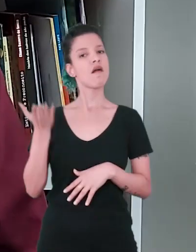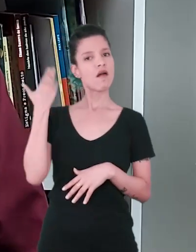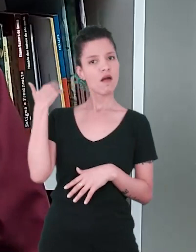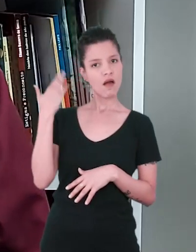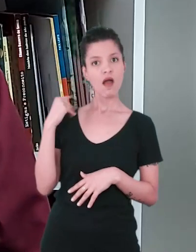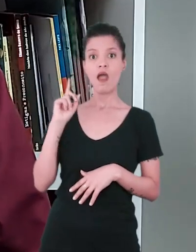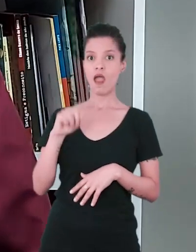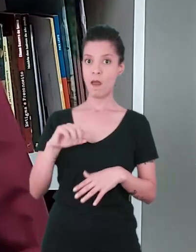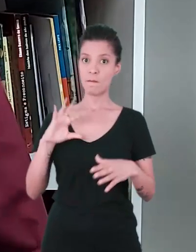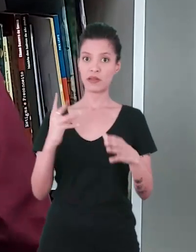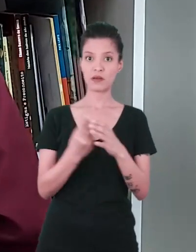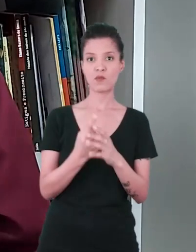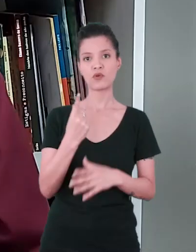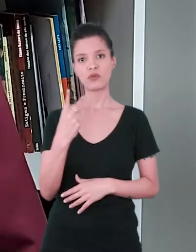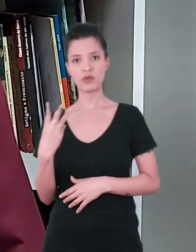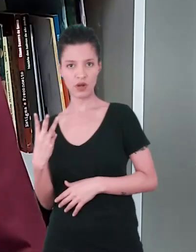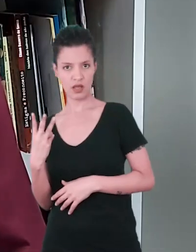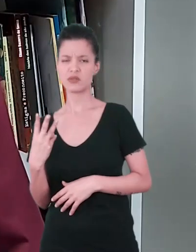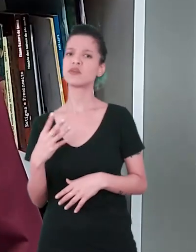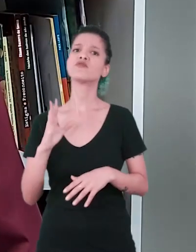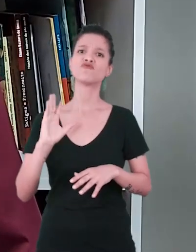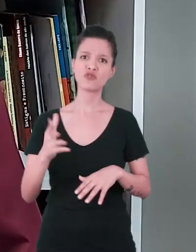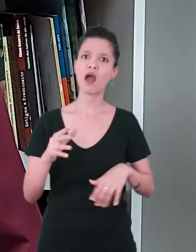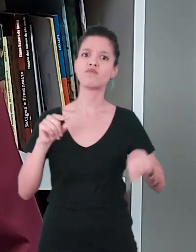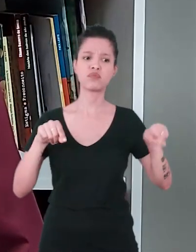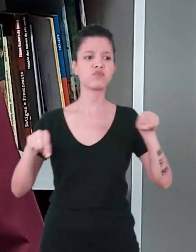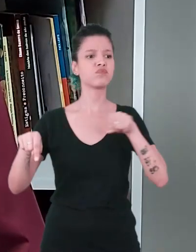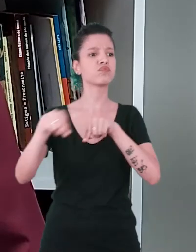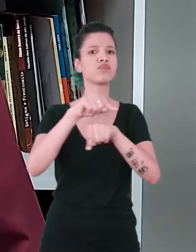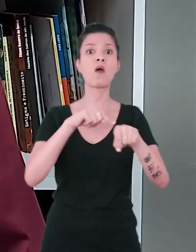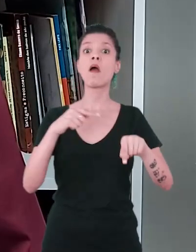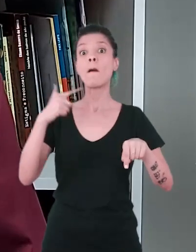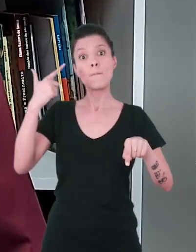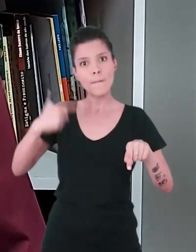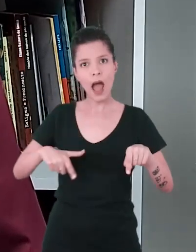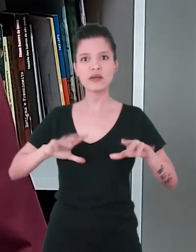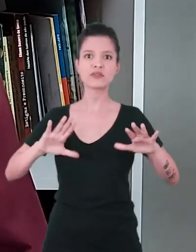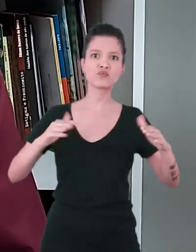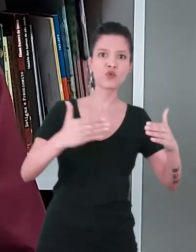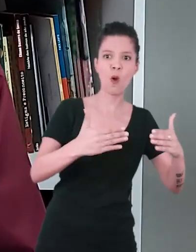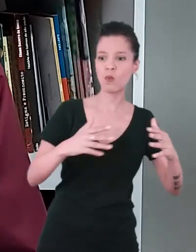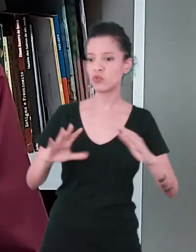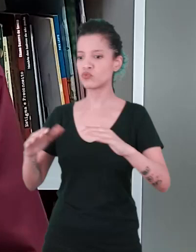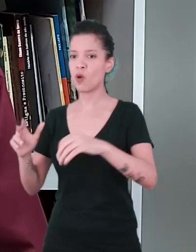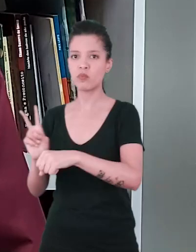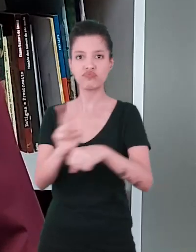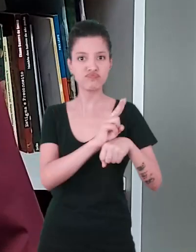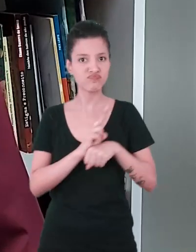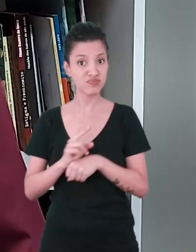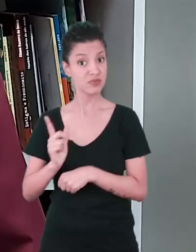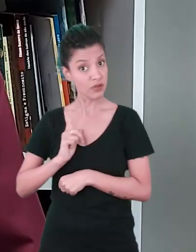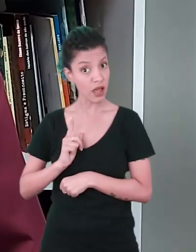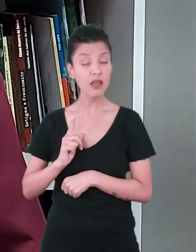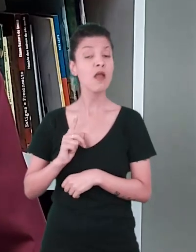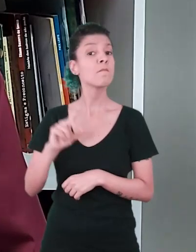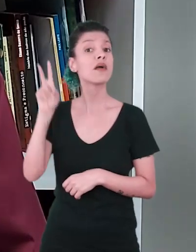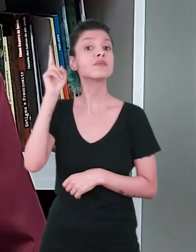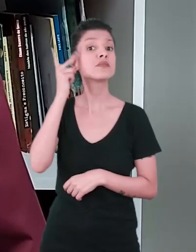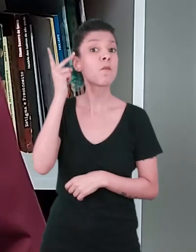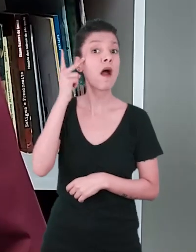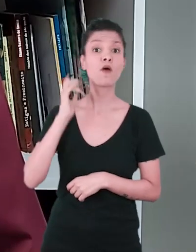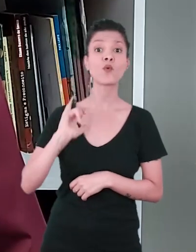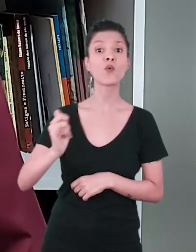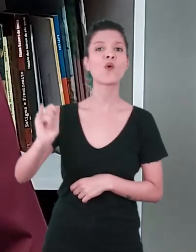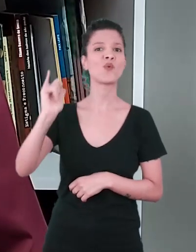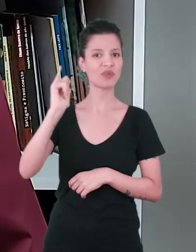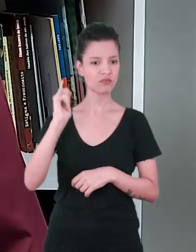eram 13 patrimônios, mas hoje são muito mais outros patrimônios tombados. Mas que conta um pouco a história da cidade de São Paulo. Através deles também a